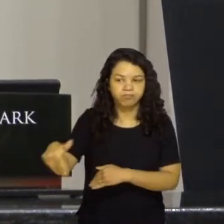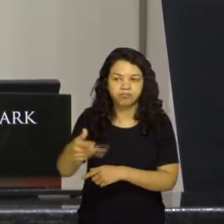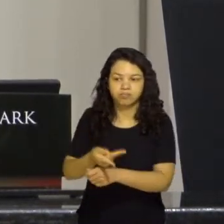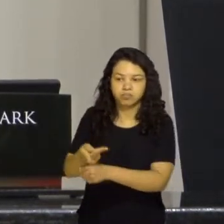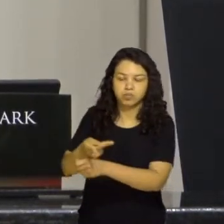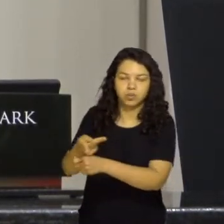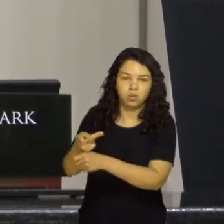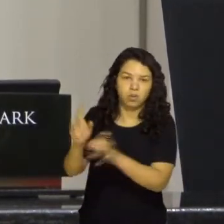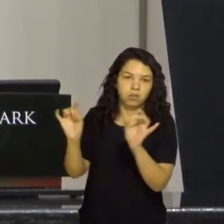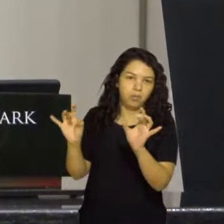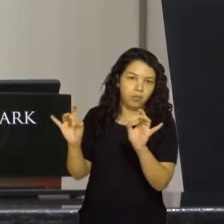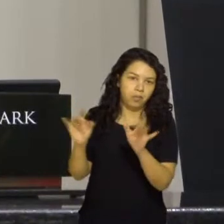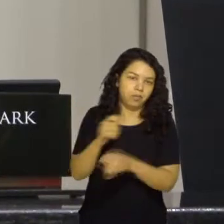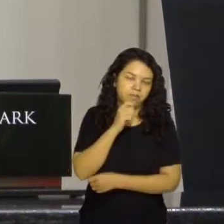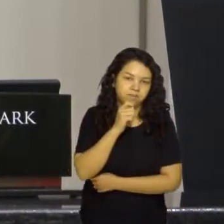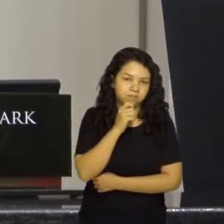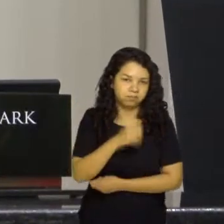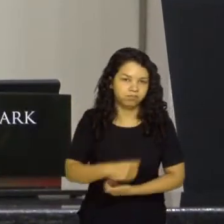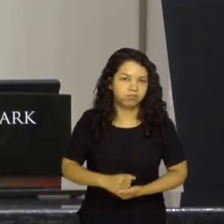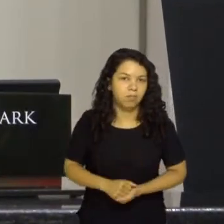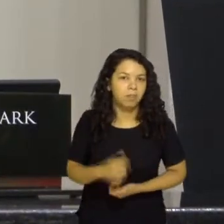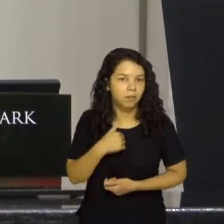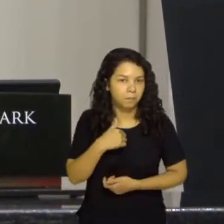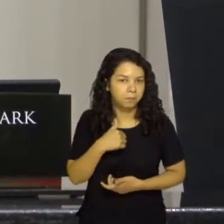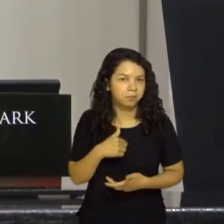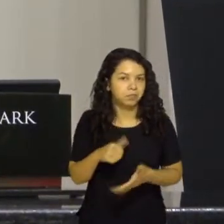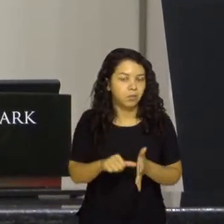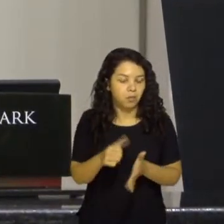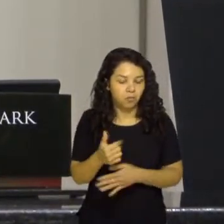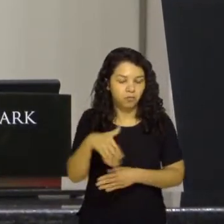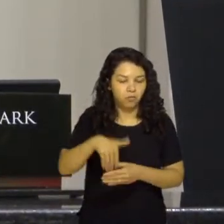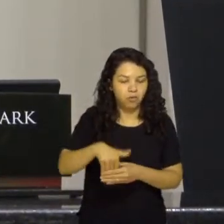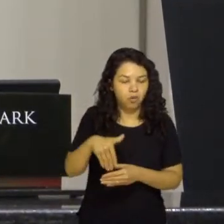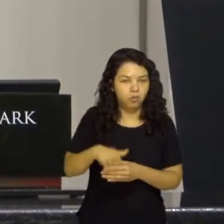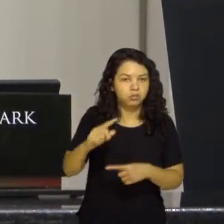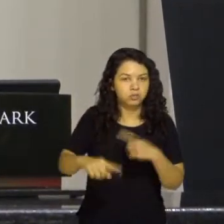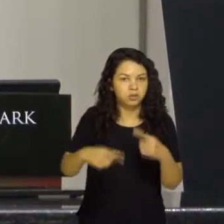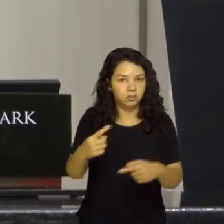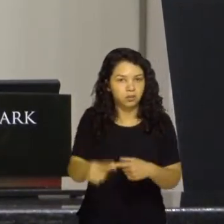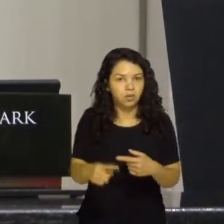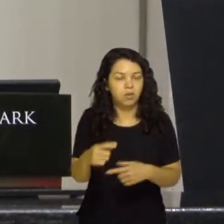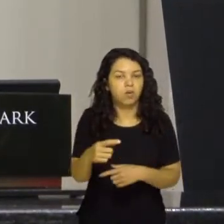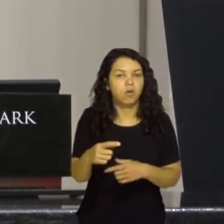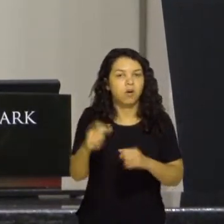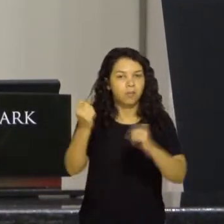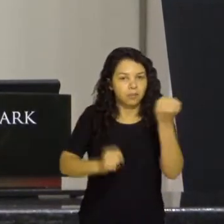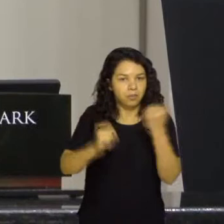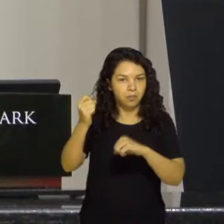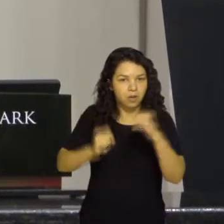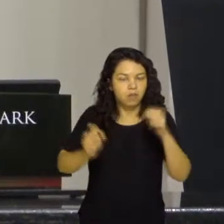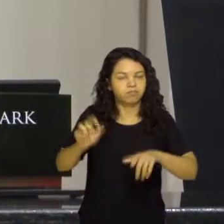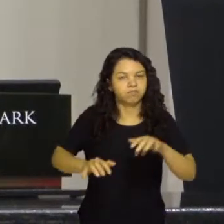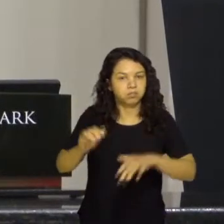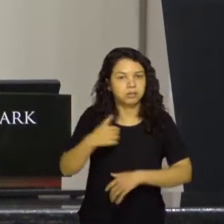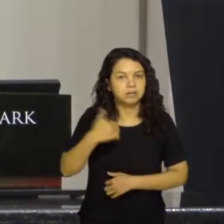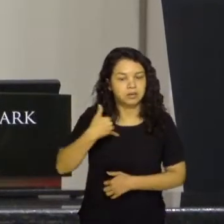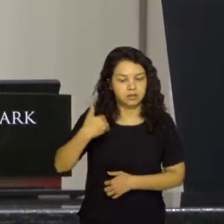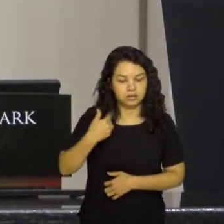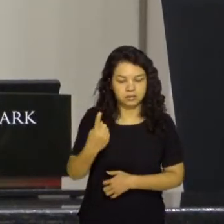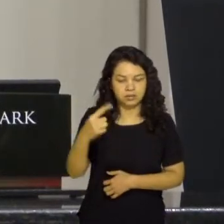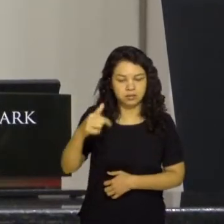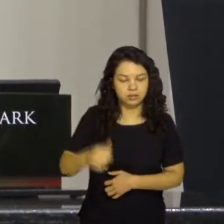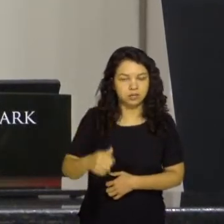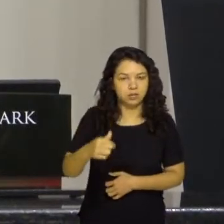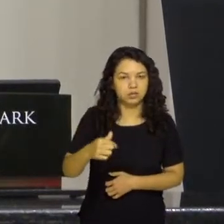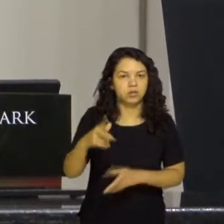oportunidade. Tive primeiro numa foto, depois numa gráfica. Quando eu tinha 17 anos, igual